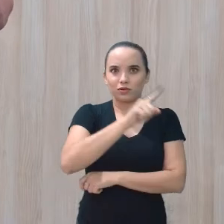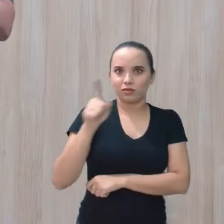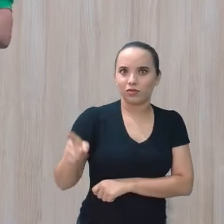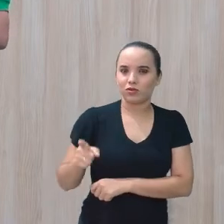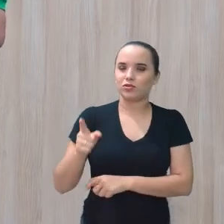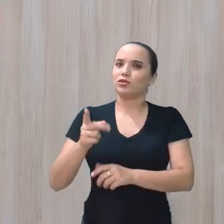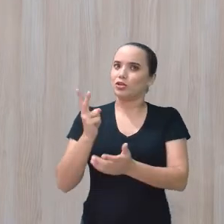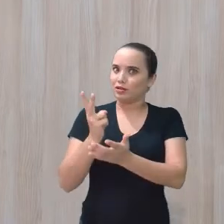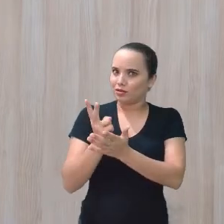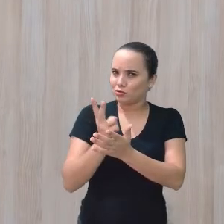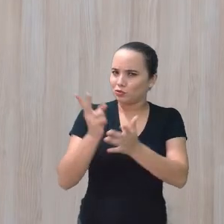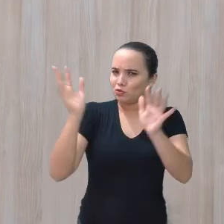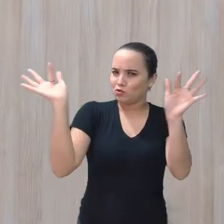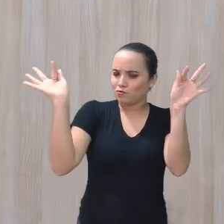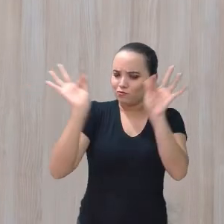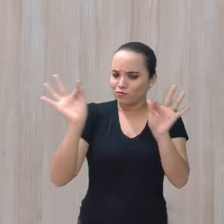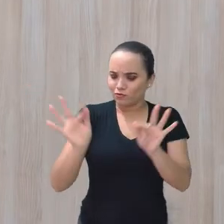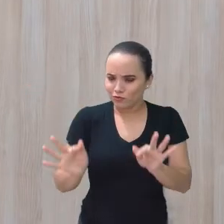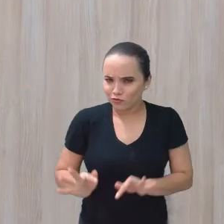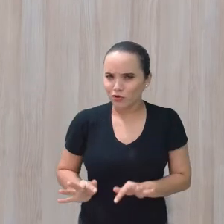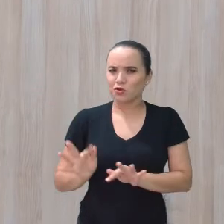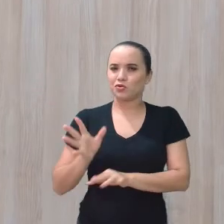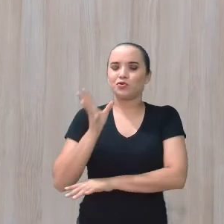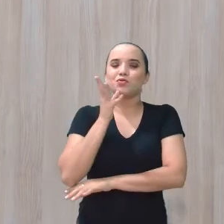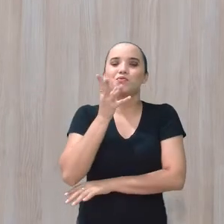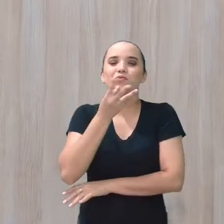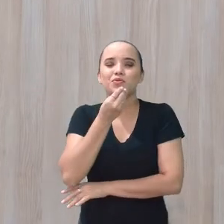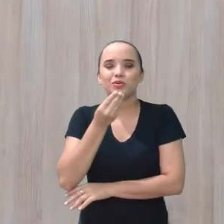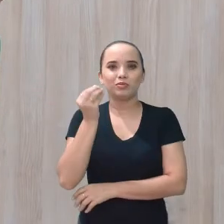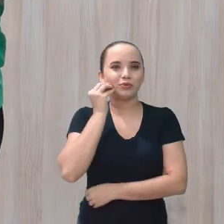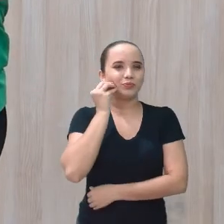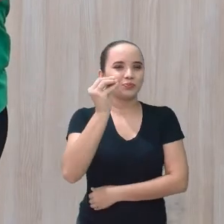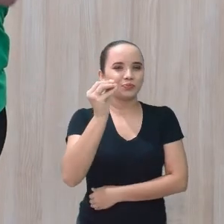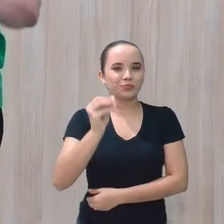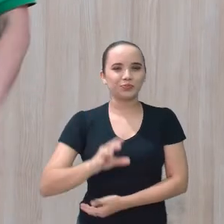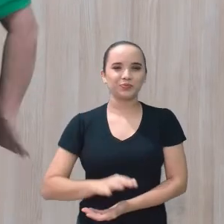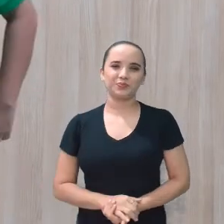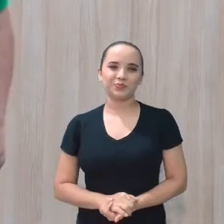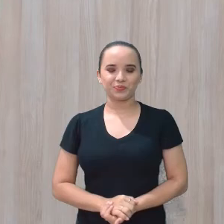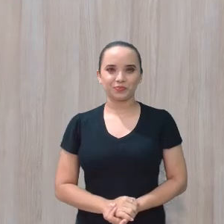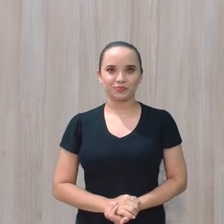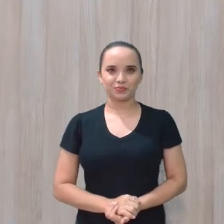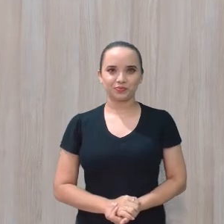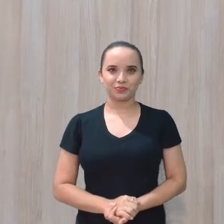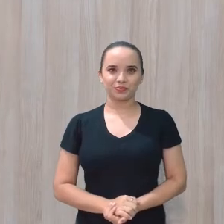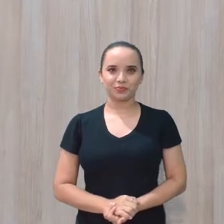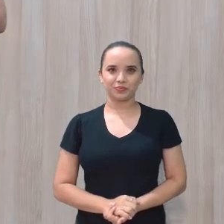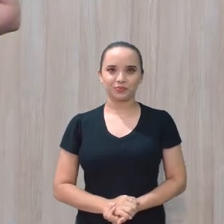felizes avançando no conhecimento. Beijo, até mais!